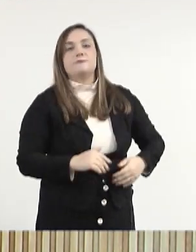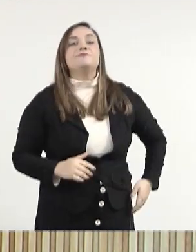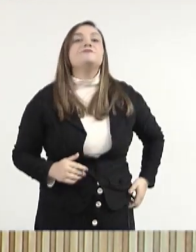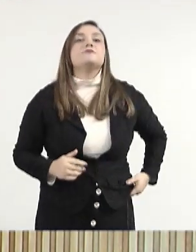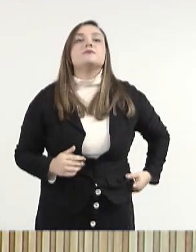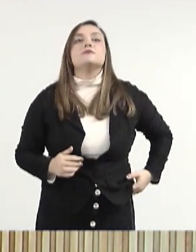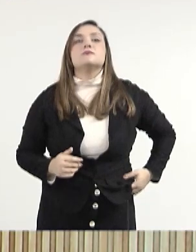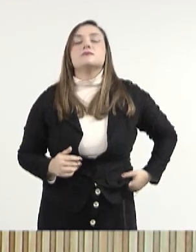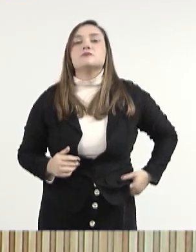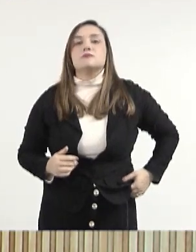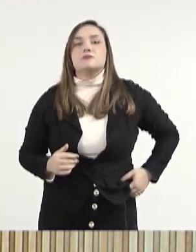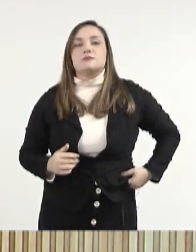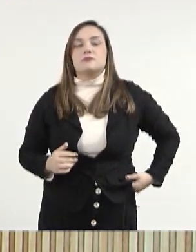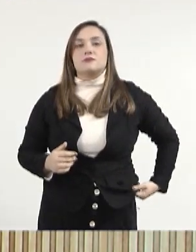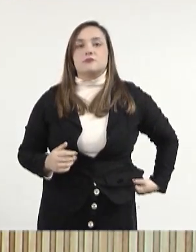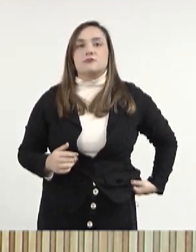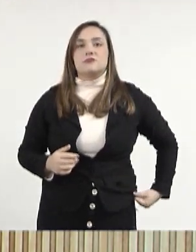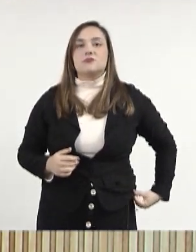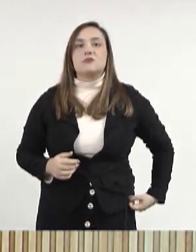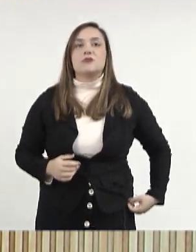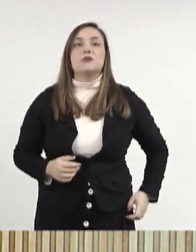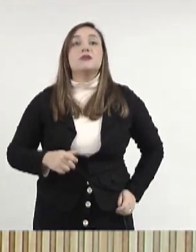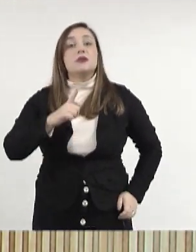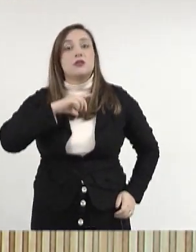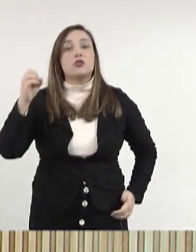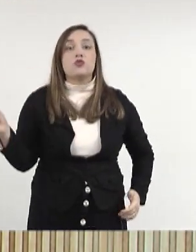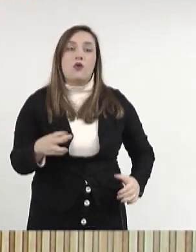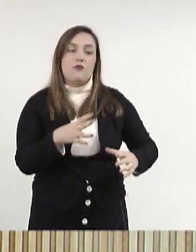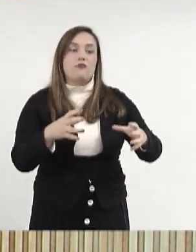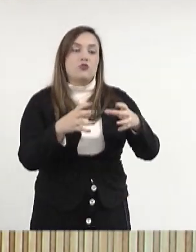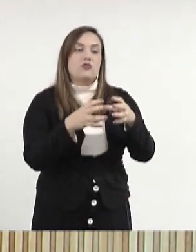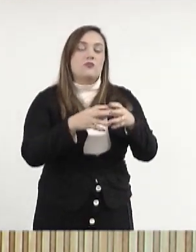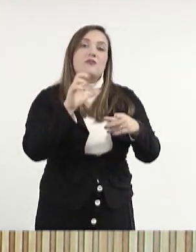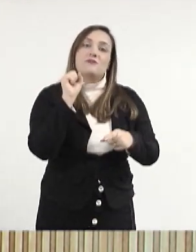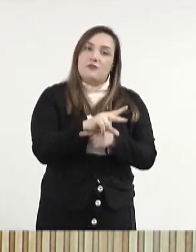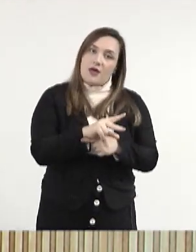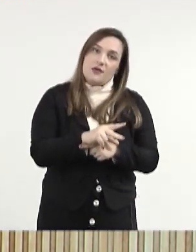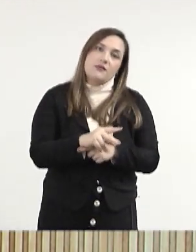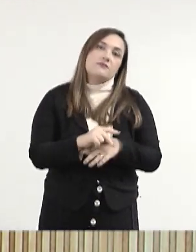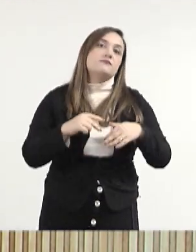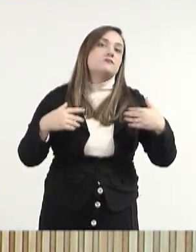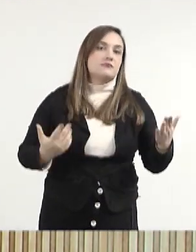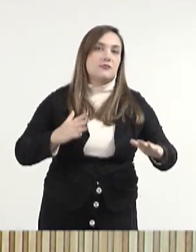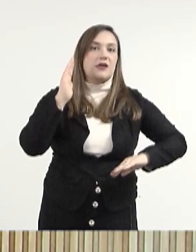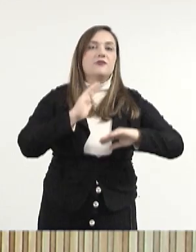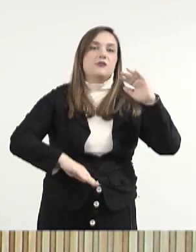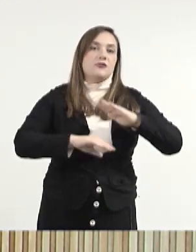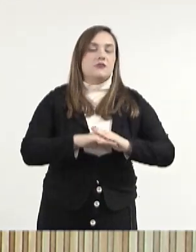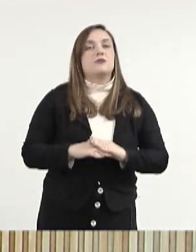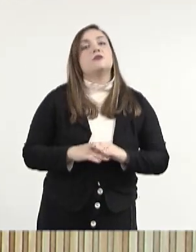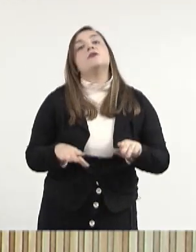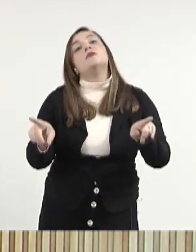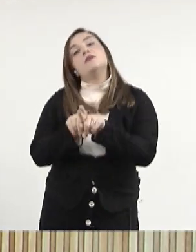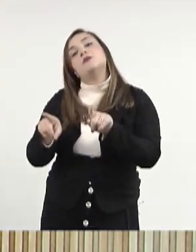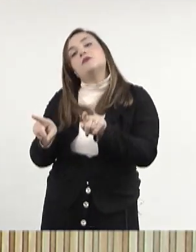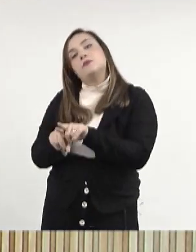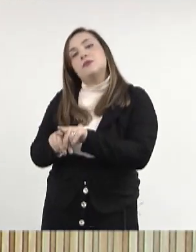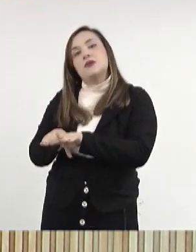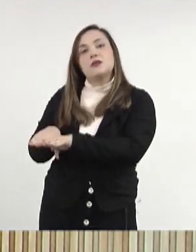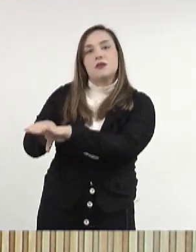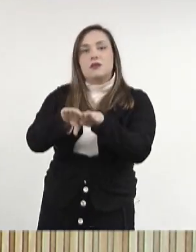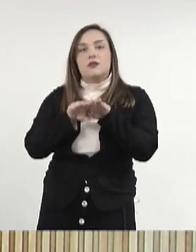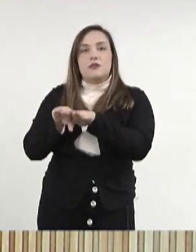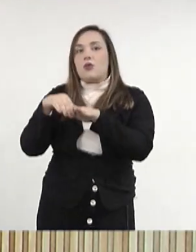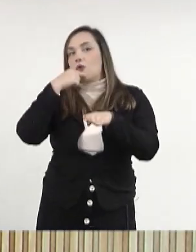pontos traz nesse alinhamento, né? Novas categorias, que a Lei Geral do Esporte Nacional prevê, e também questões de igualdade